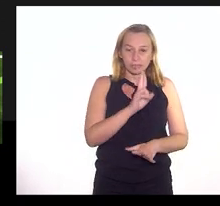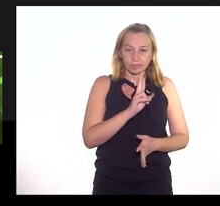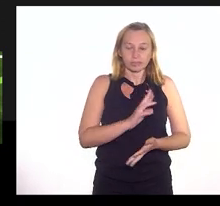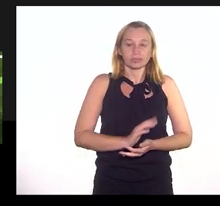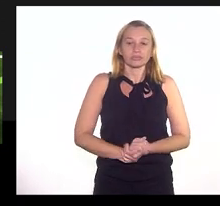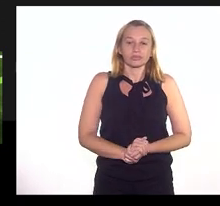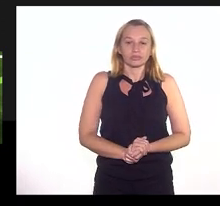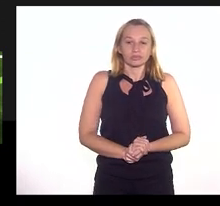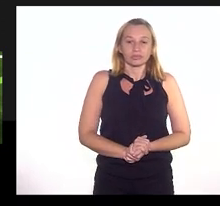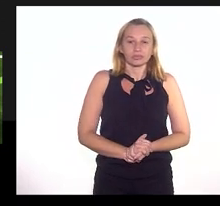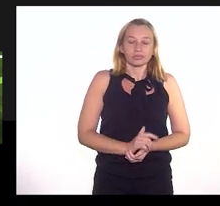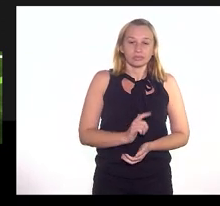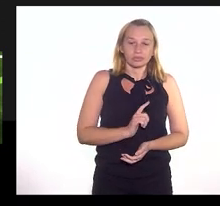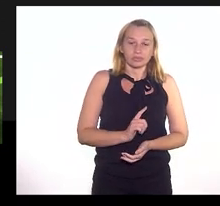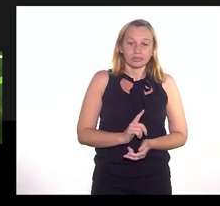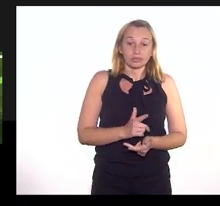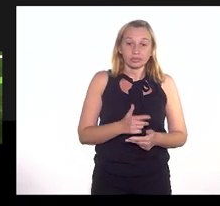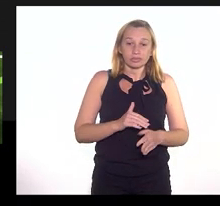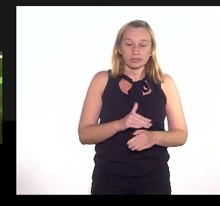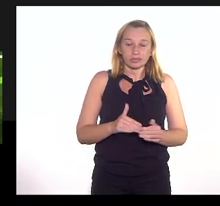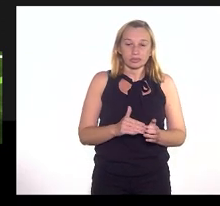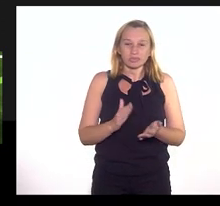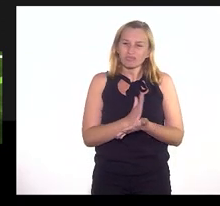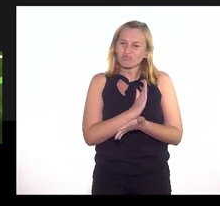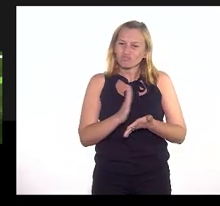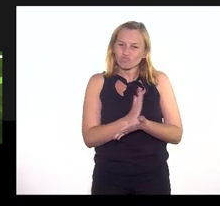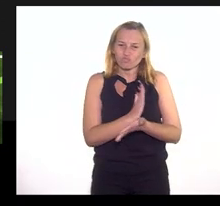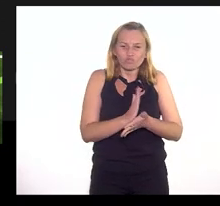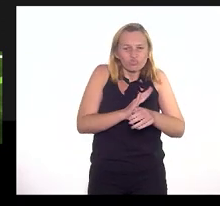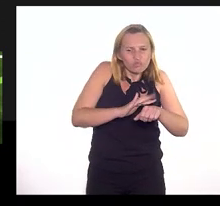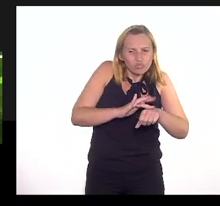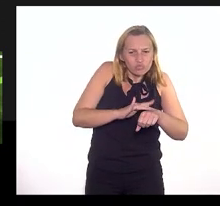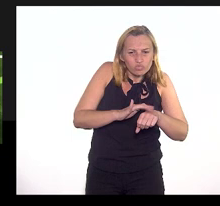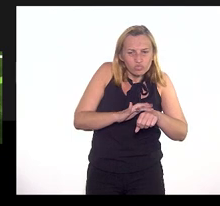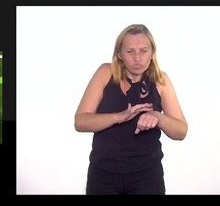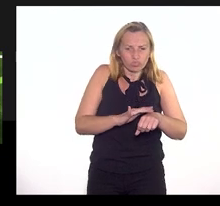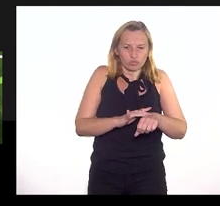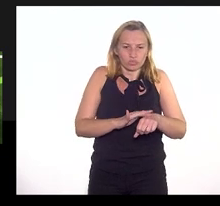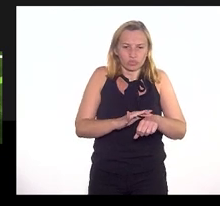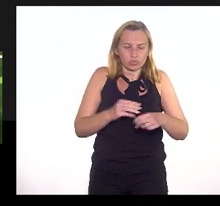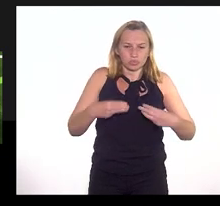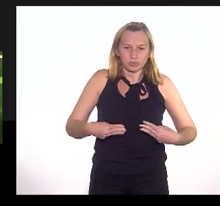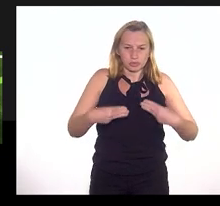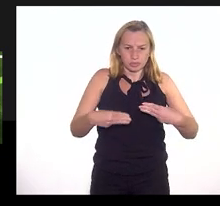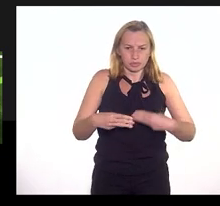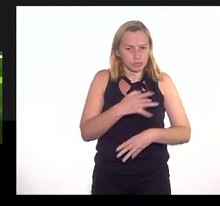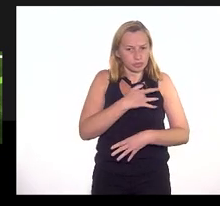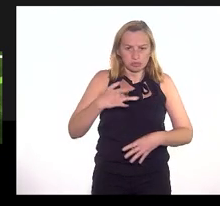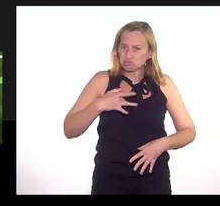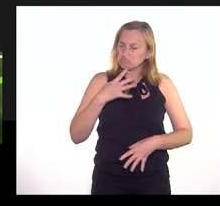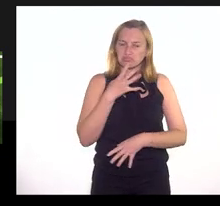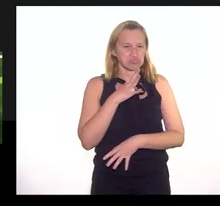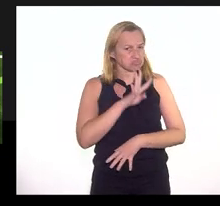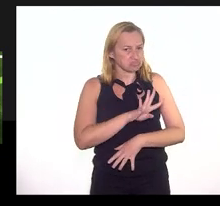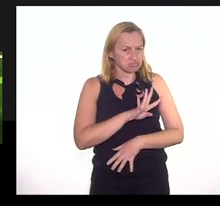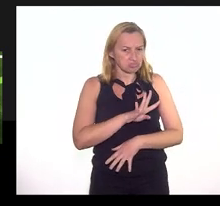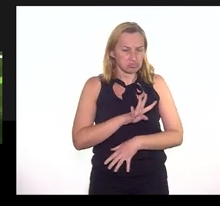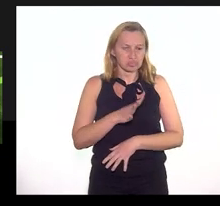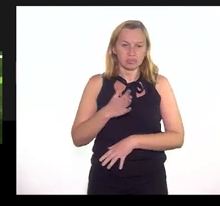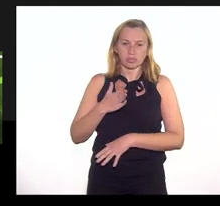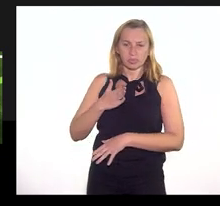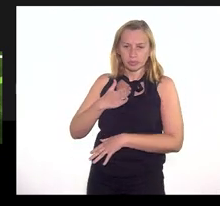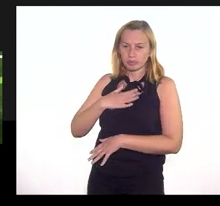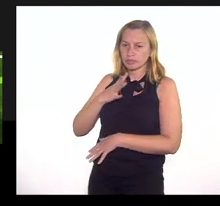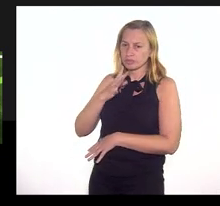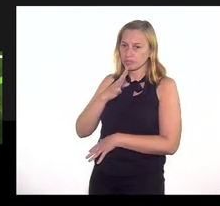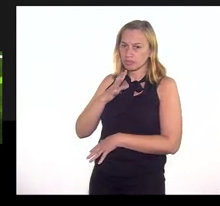Nós queremos todos, porque algumas doenças sequer existem para o Ministério da Saúde, como a doença que eu tenho, que é a